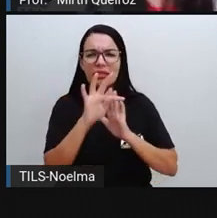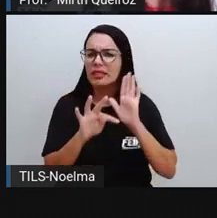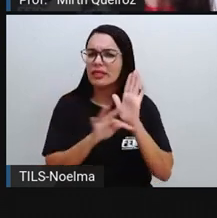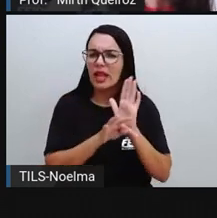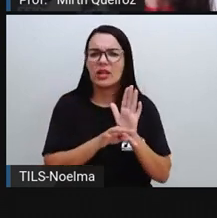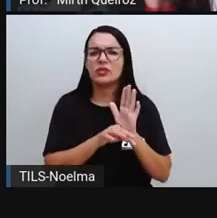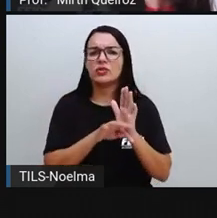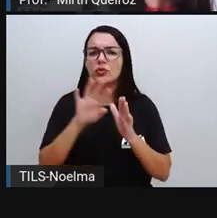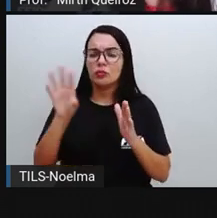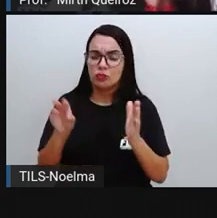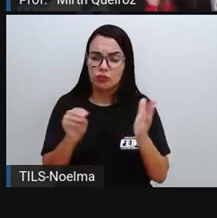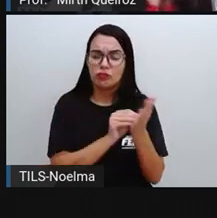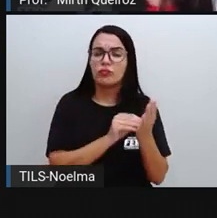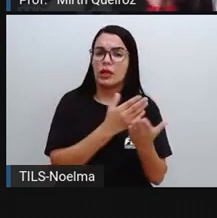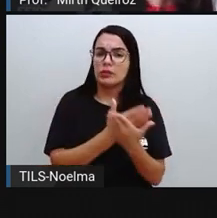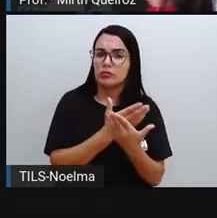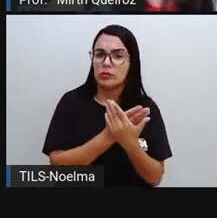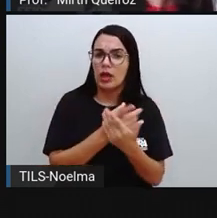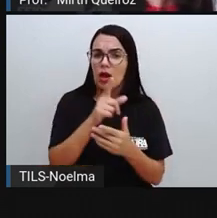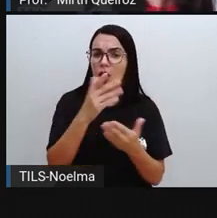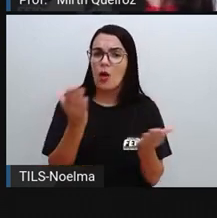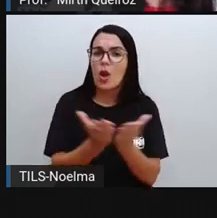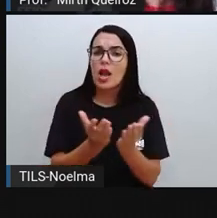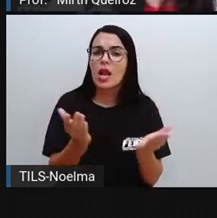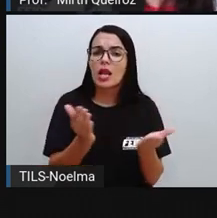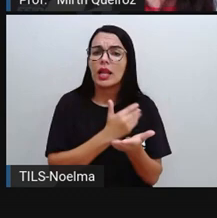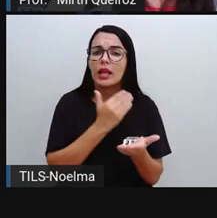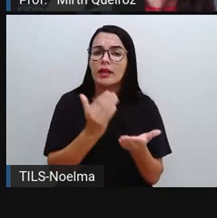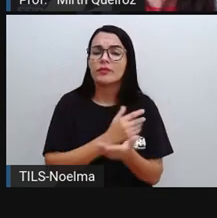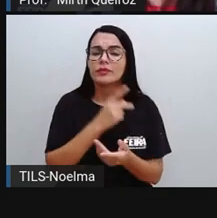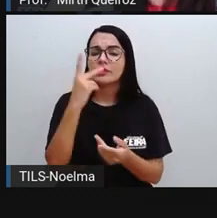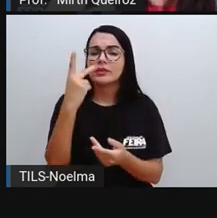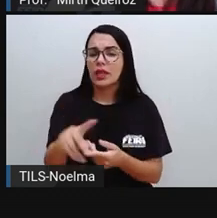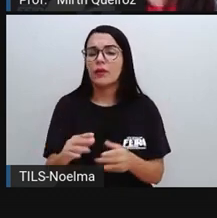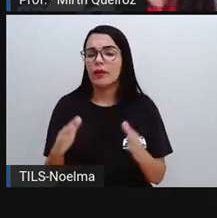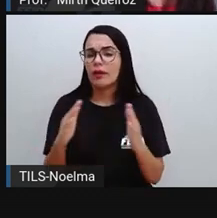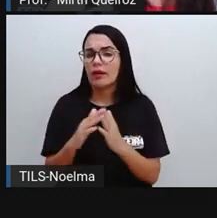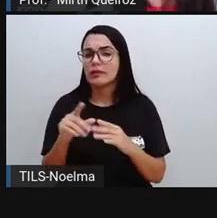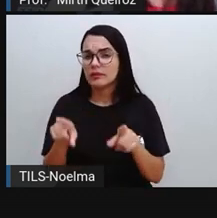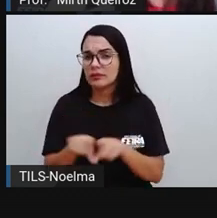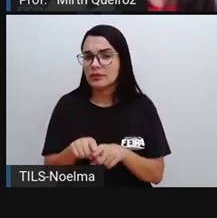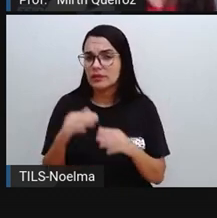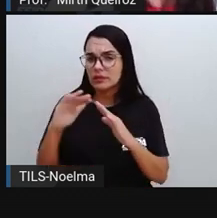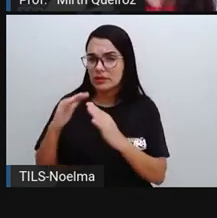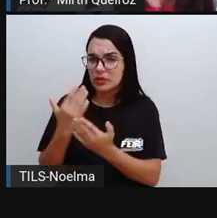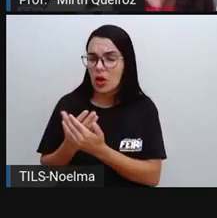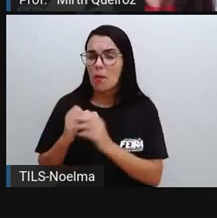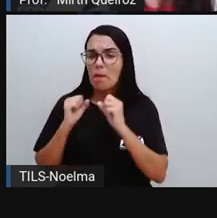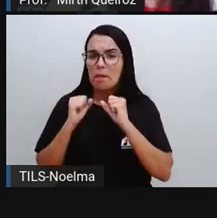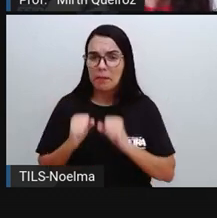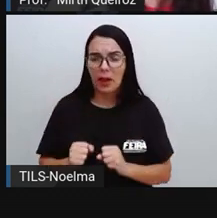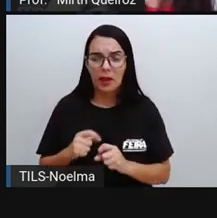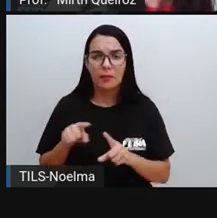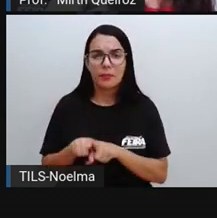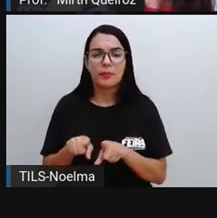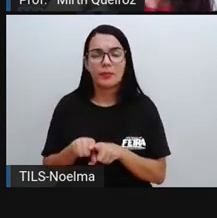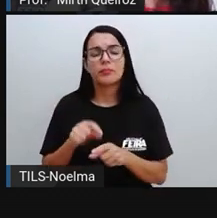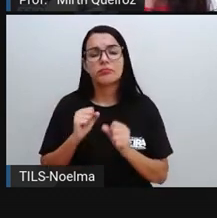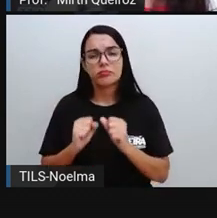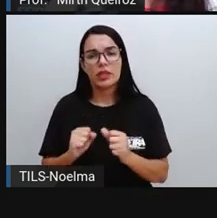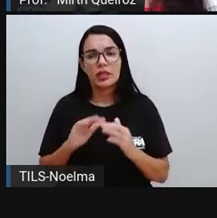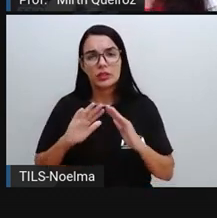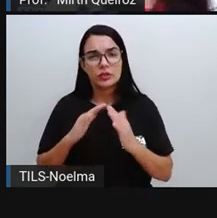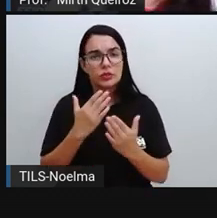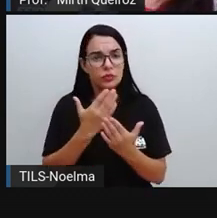Textos para estudar. O próprio livro didático de vocês, vocês podem estar realizando essa leitura, que é uma leitura para estudo e pode ser uma leitura